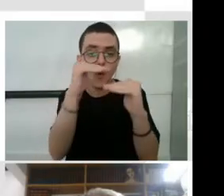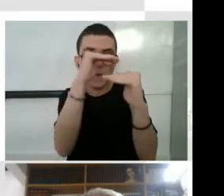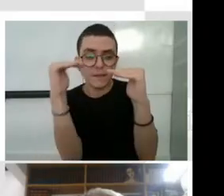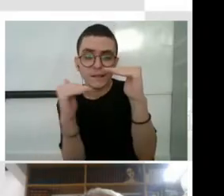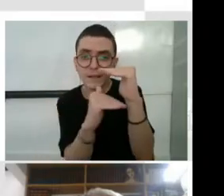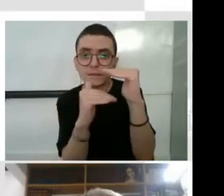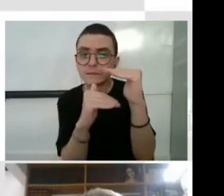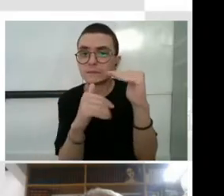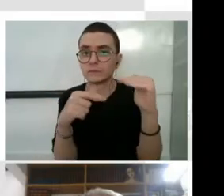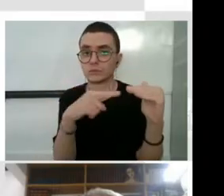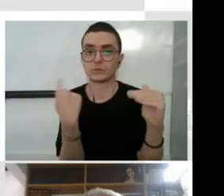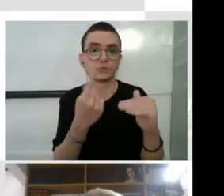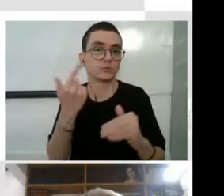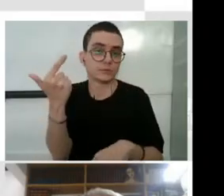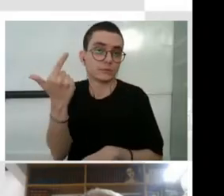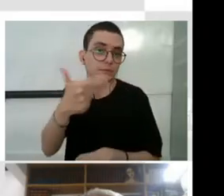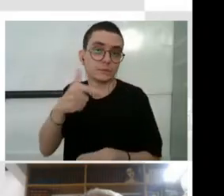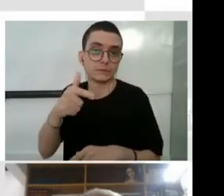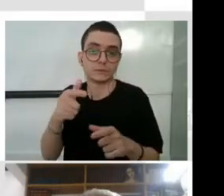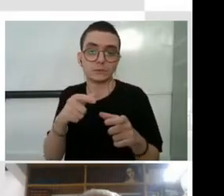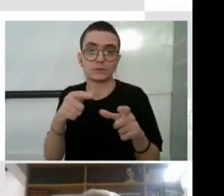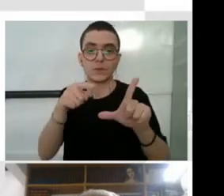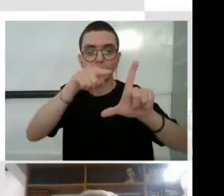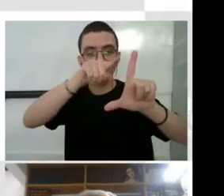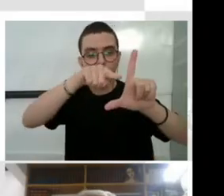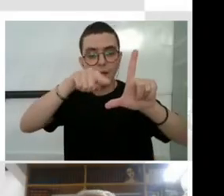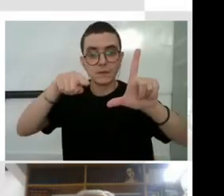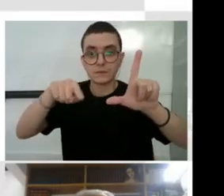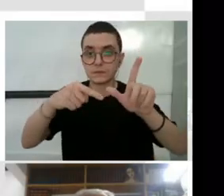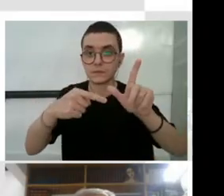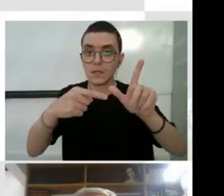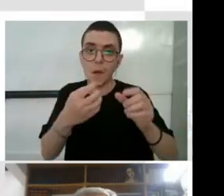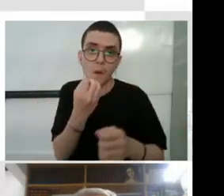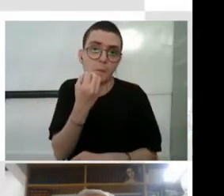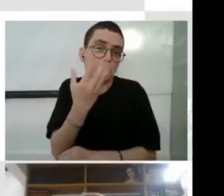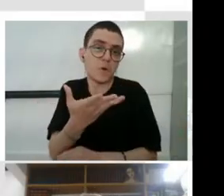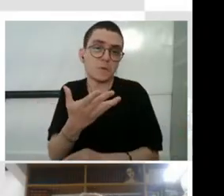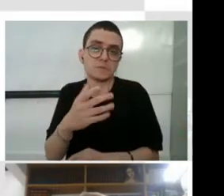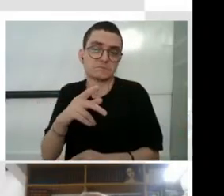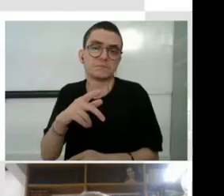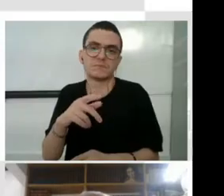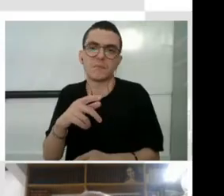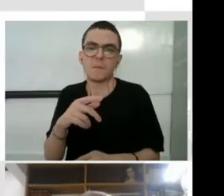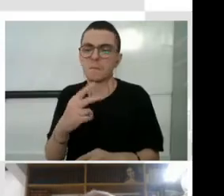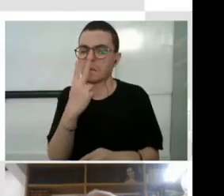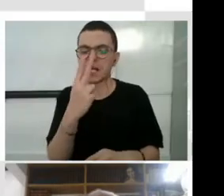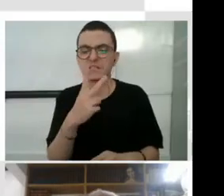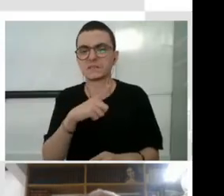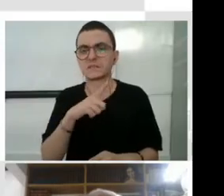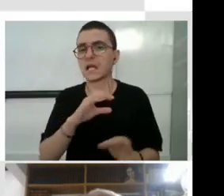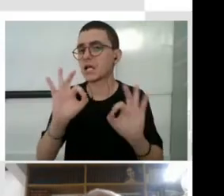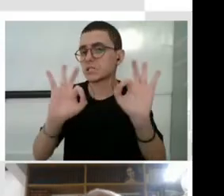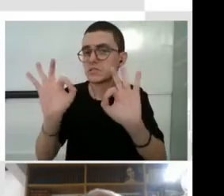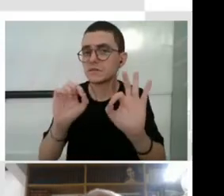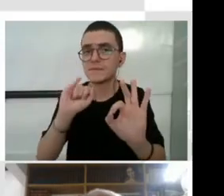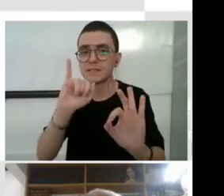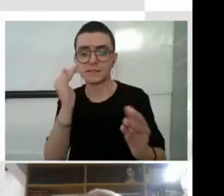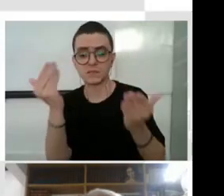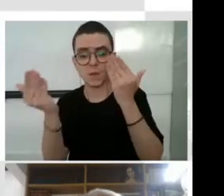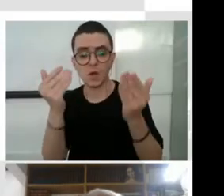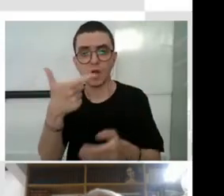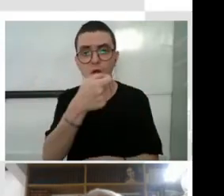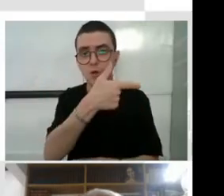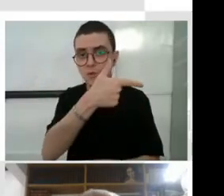nós não temos uma diminuição significativa, aliás, não temos diminuição praticamente nenhuma em relação a 2022